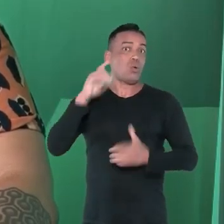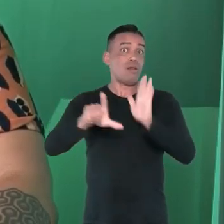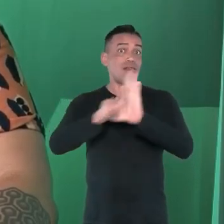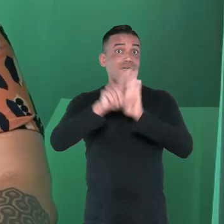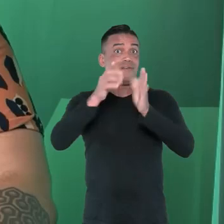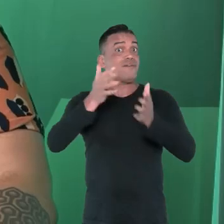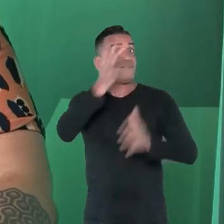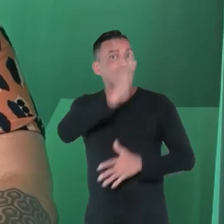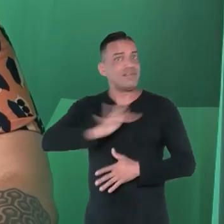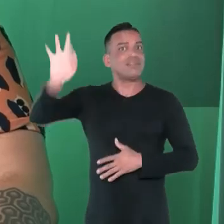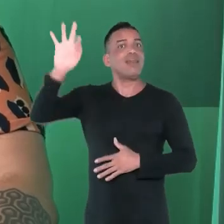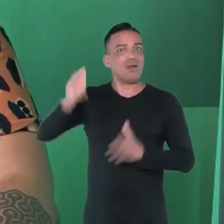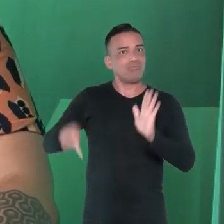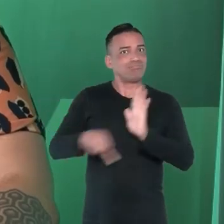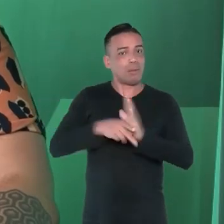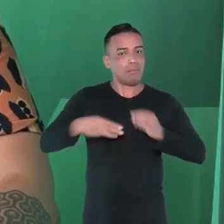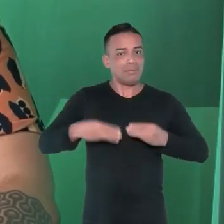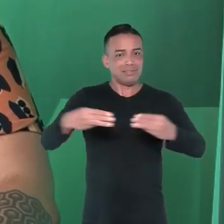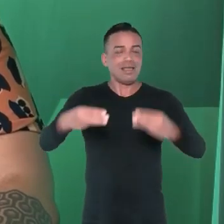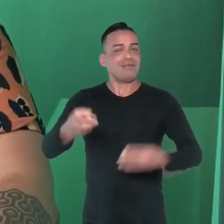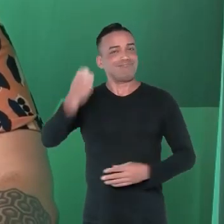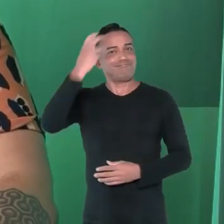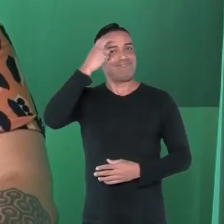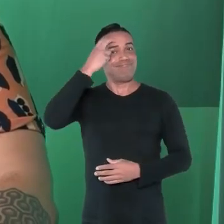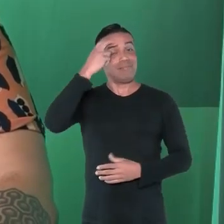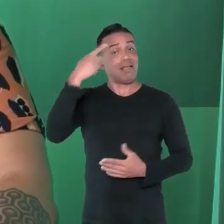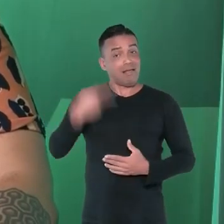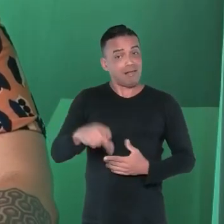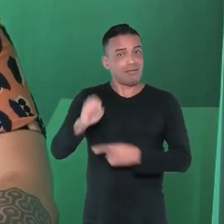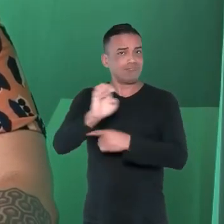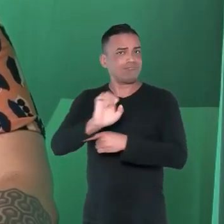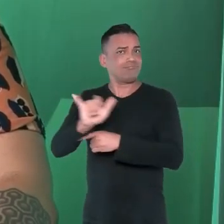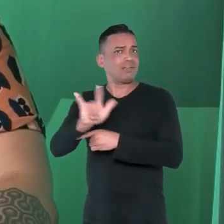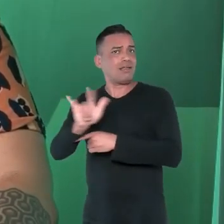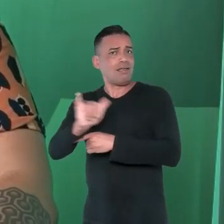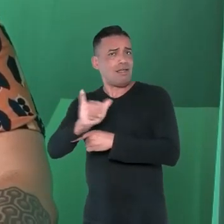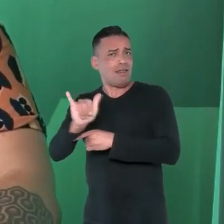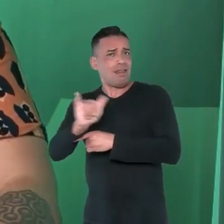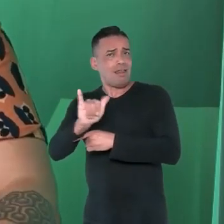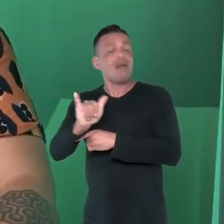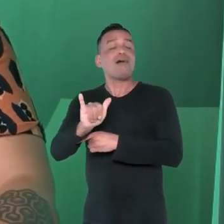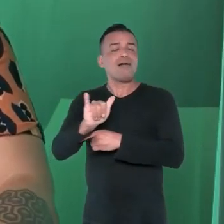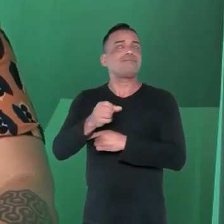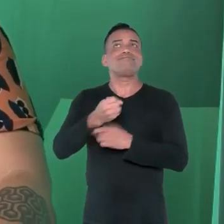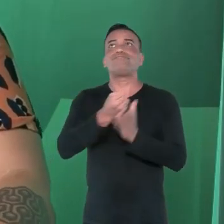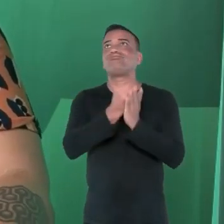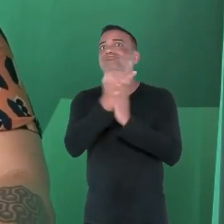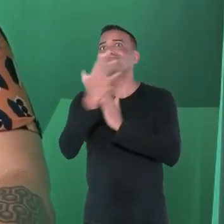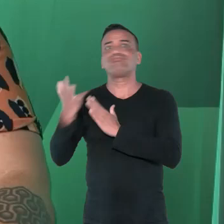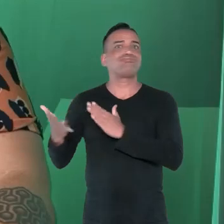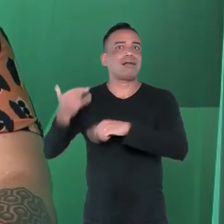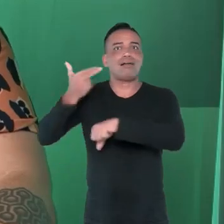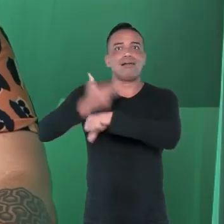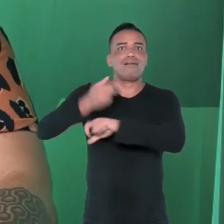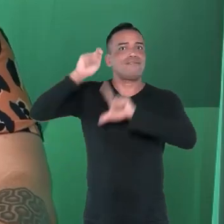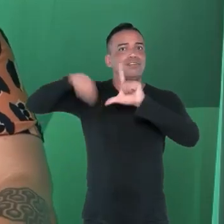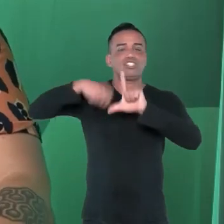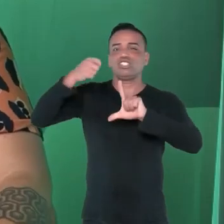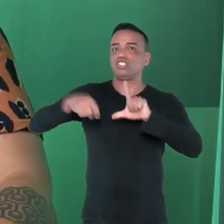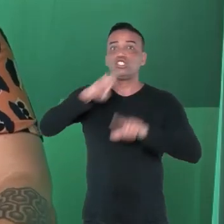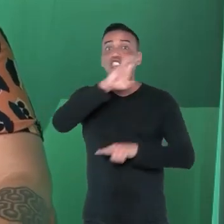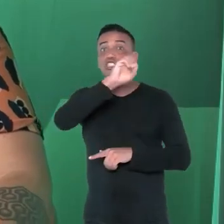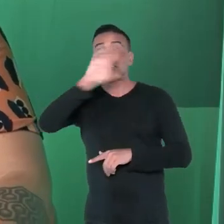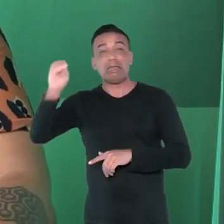Cultura, Lei Rouanet do Ministério da Cultura. Aqui no canal do Sempre um Papo, no YouTube, estão mais de 500 programas gravados